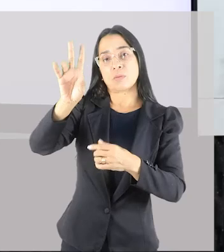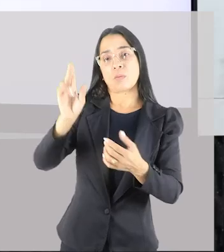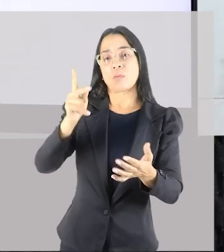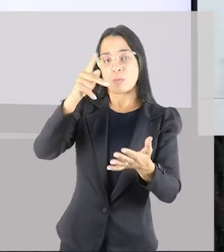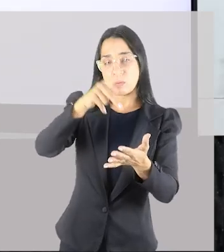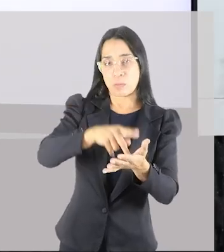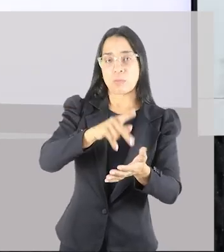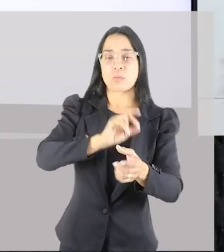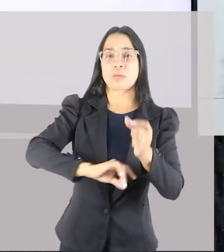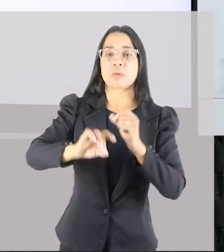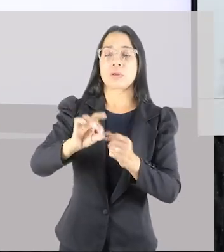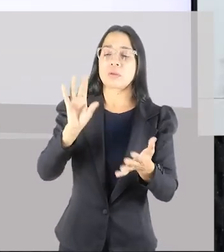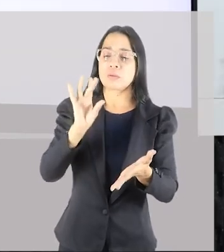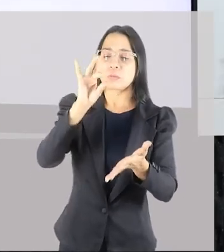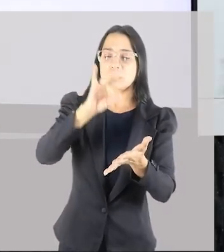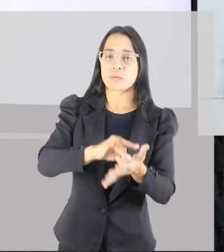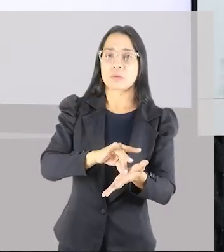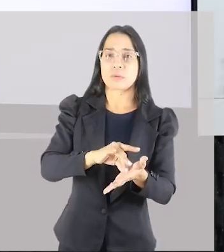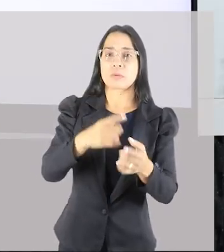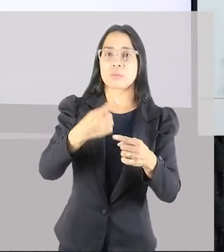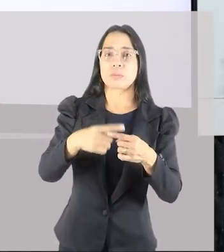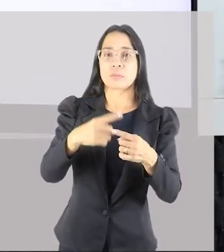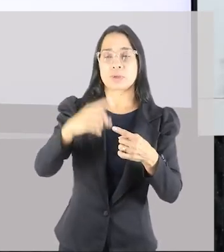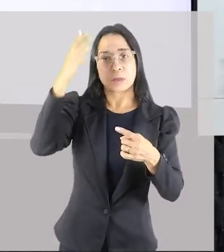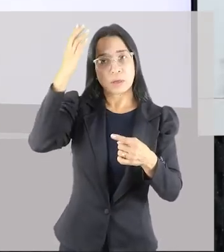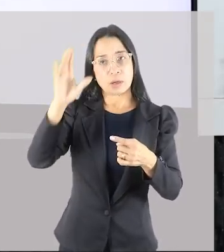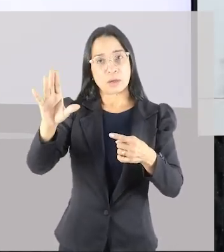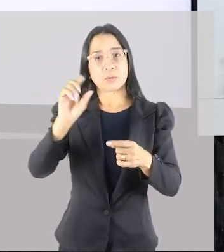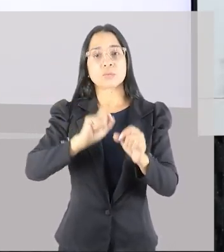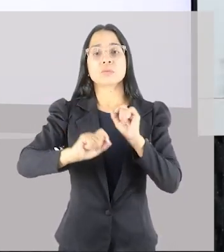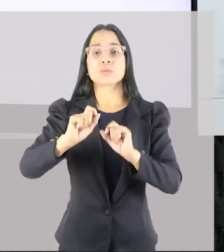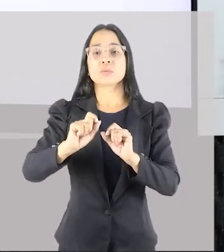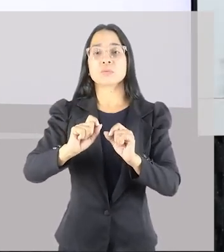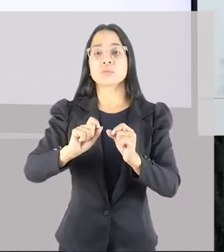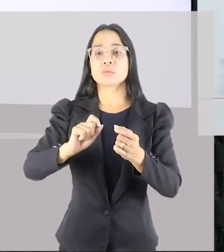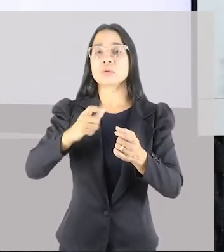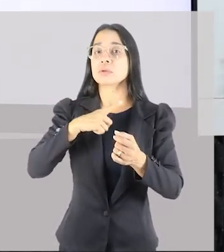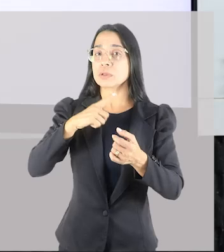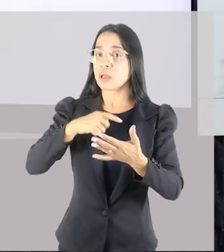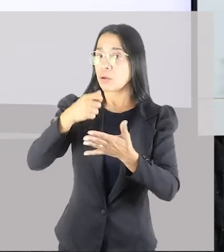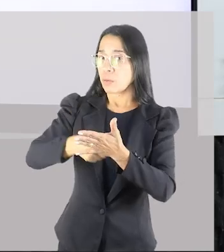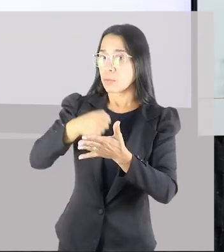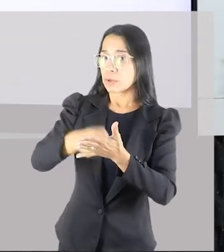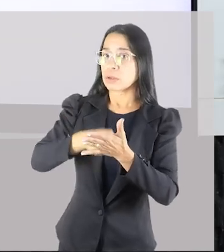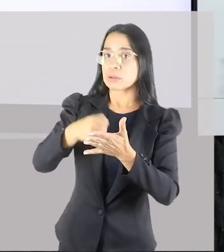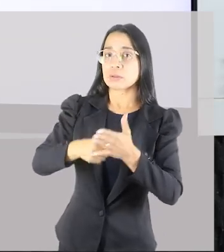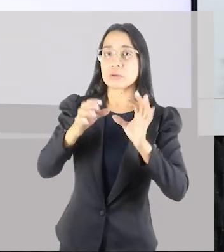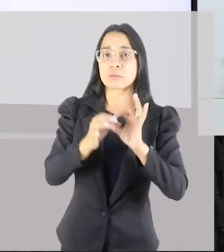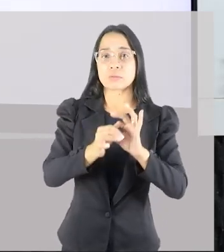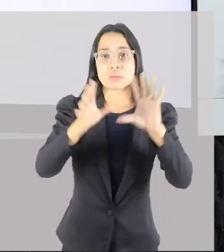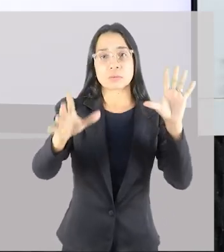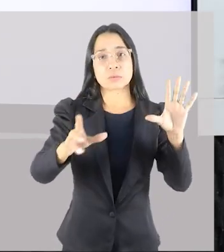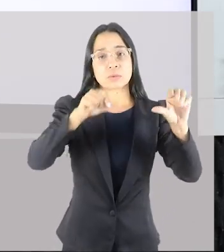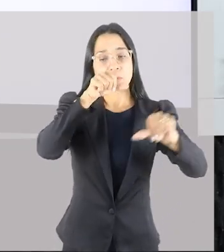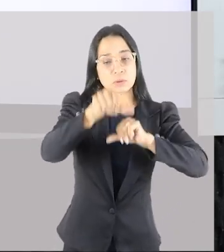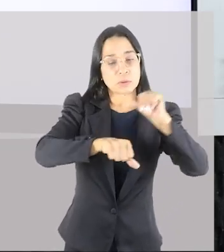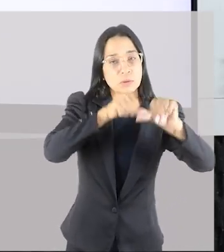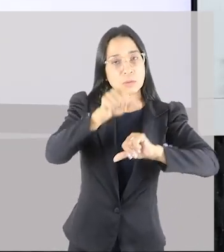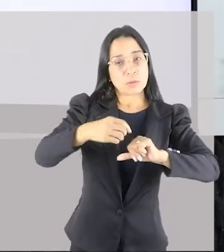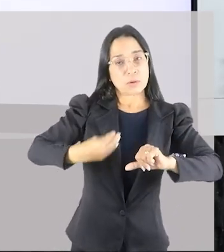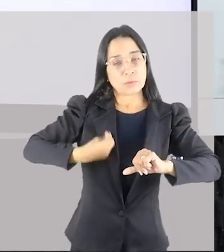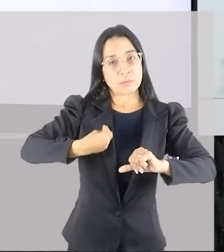essência porque a cultura deveria emancipar transformar a vida humana aqui ela está servindo apenas